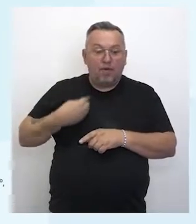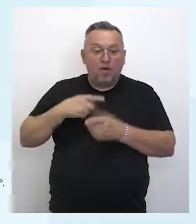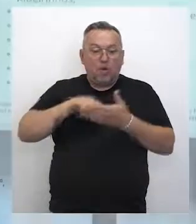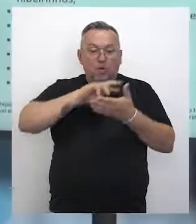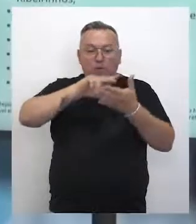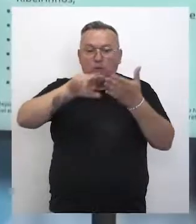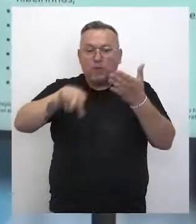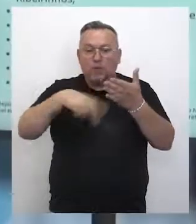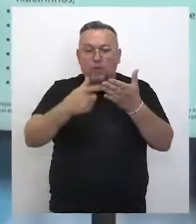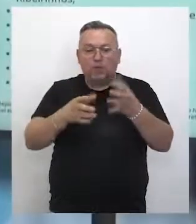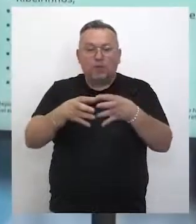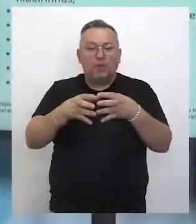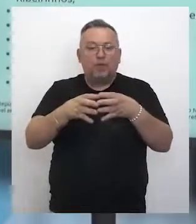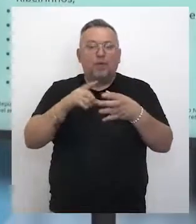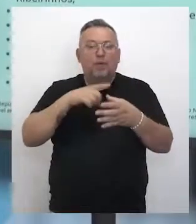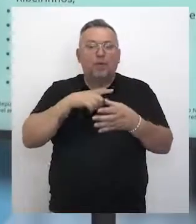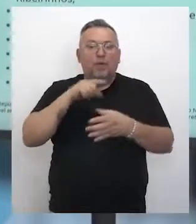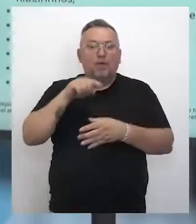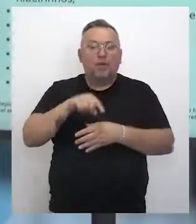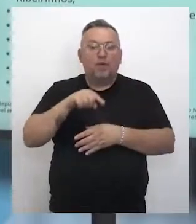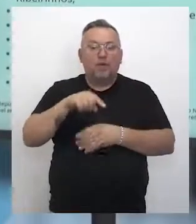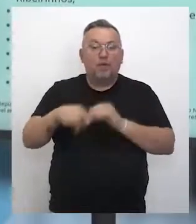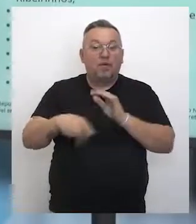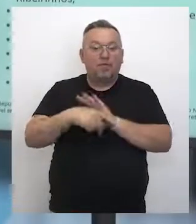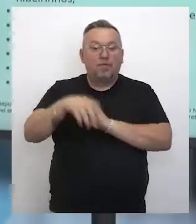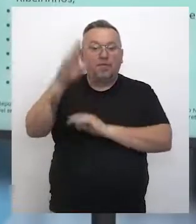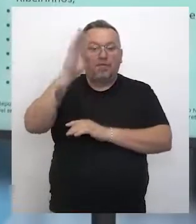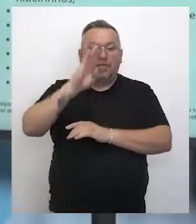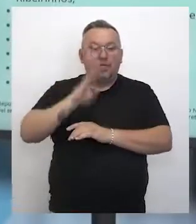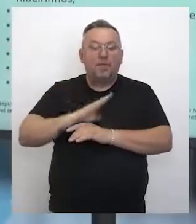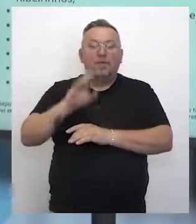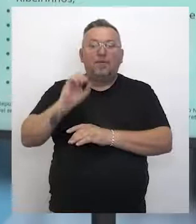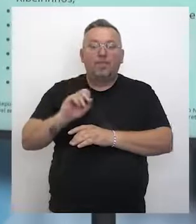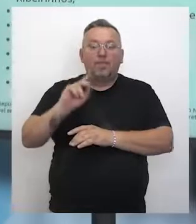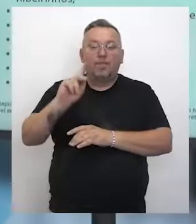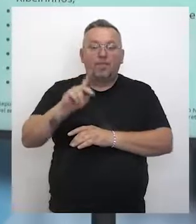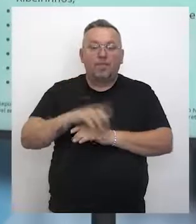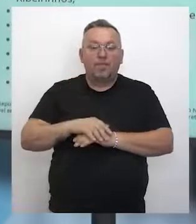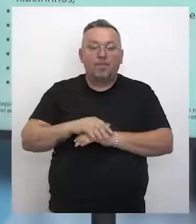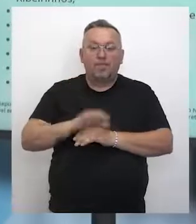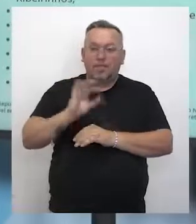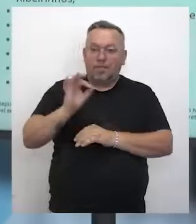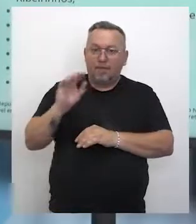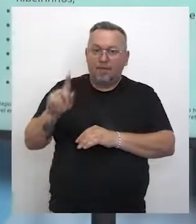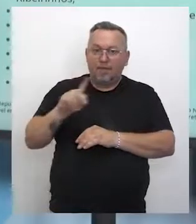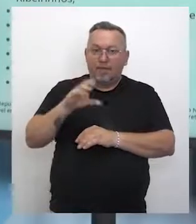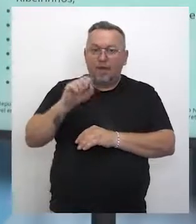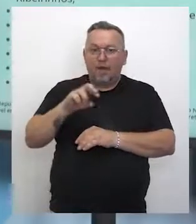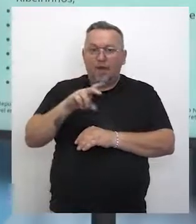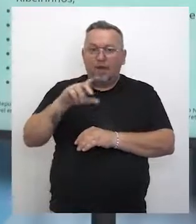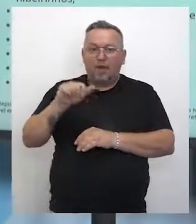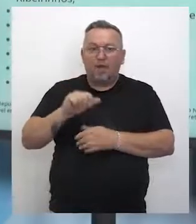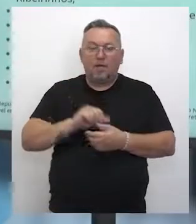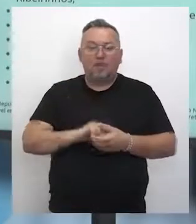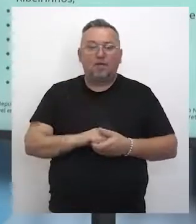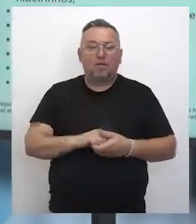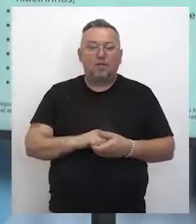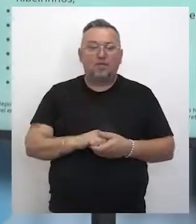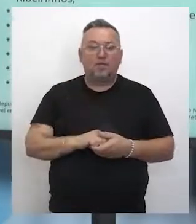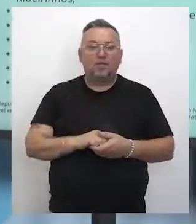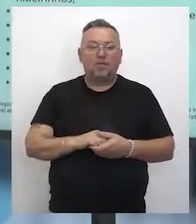muitas comunidades que nós temos aqui no Brasil, tá certo? Certo, professor Carlos, quer falar alguma coisa aí?